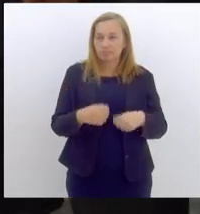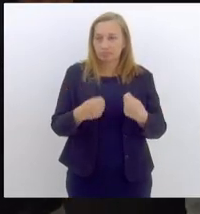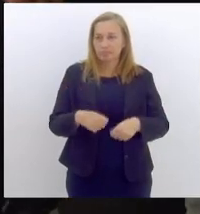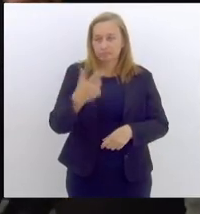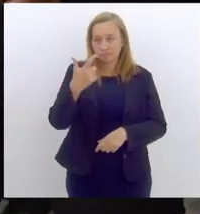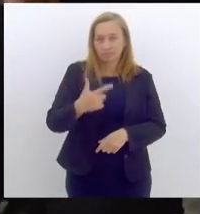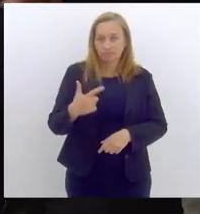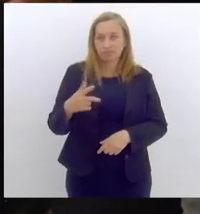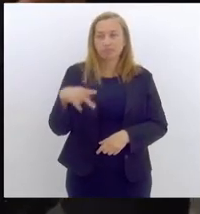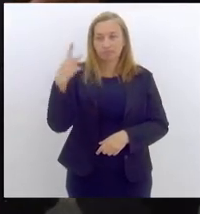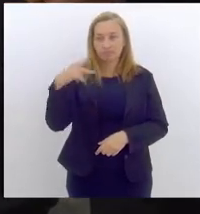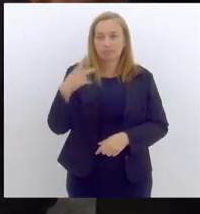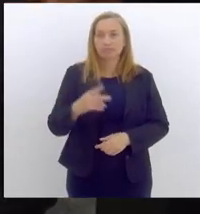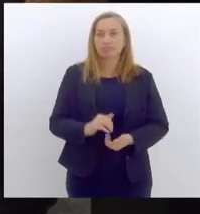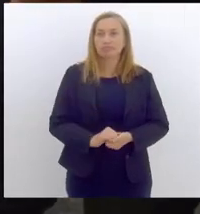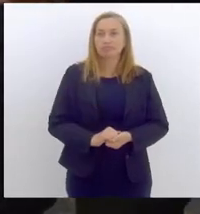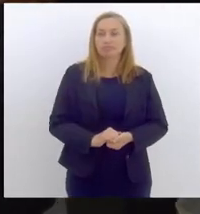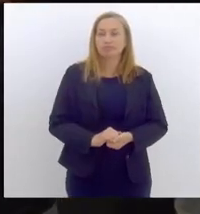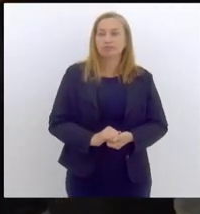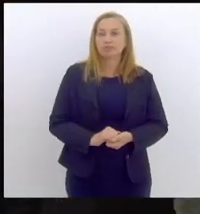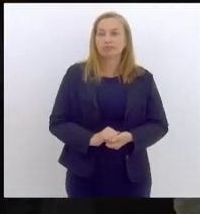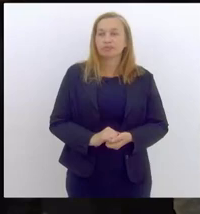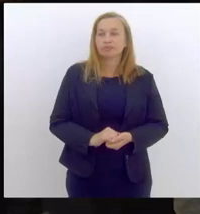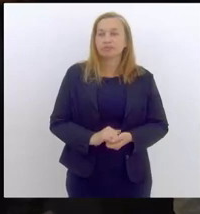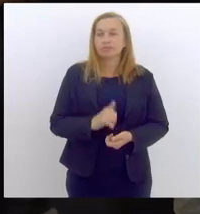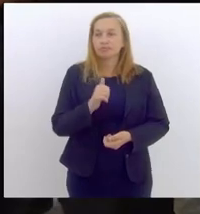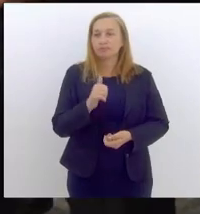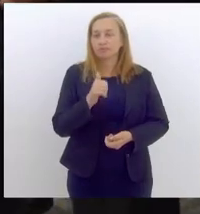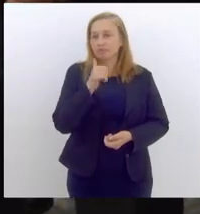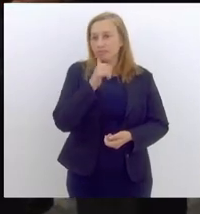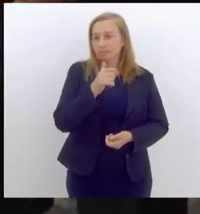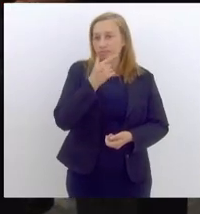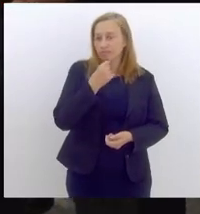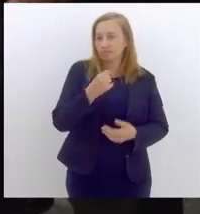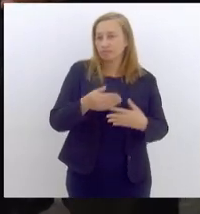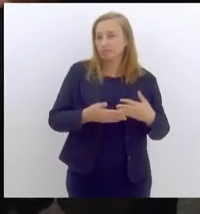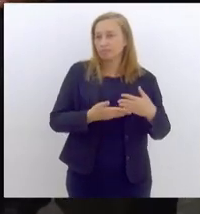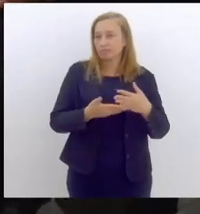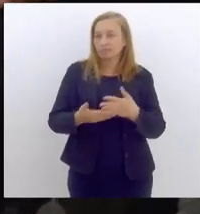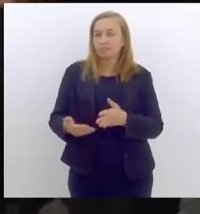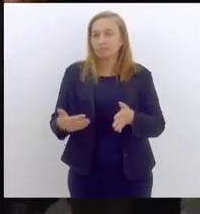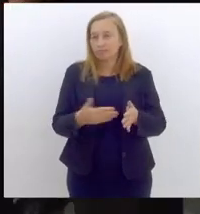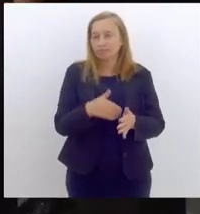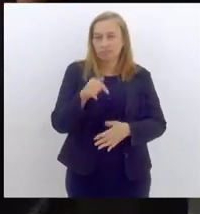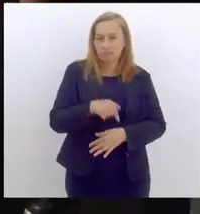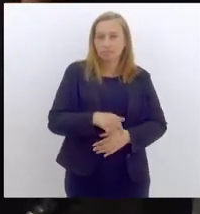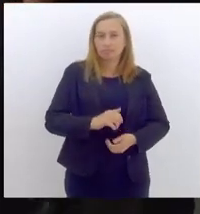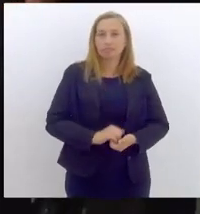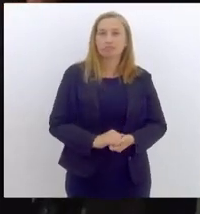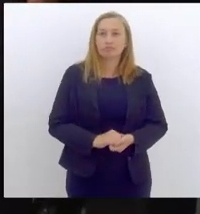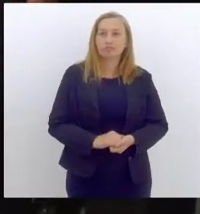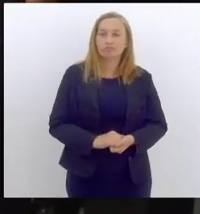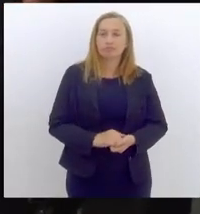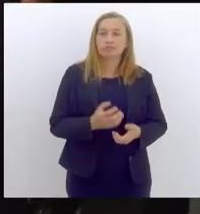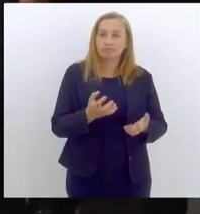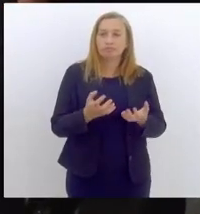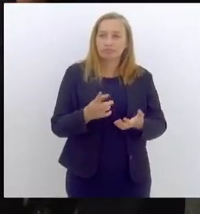parlamento. Aqueles e aquelas que nos conduziram até aqui espera de